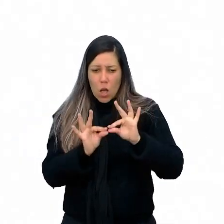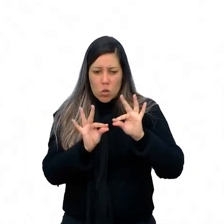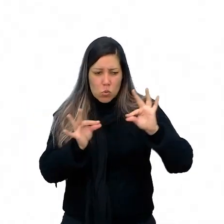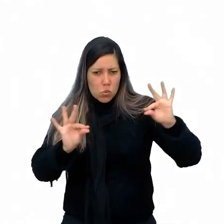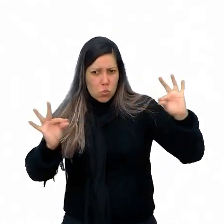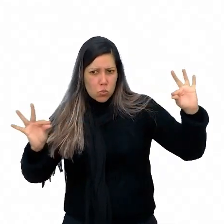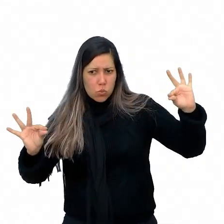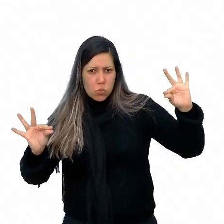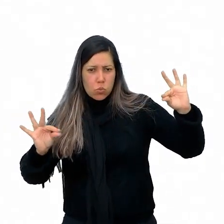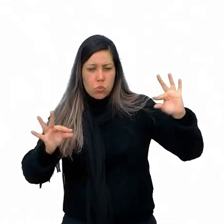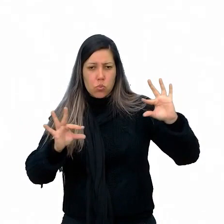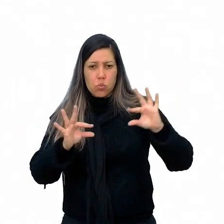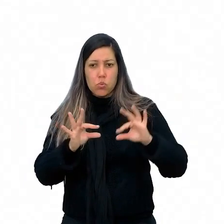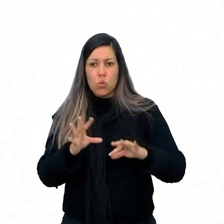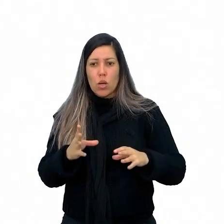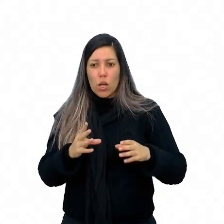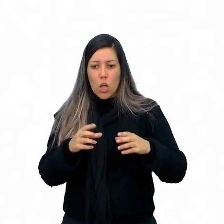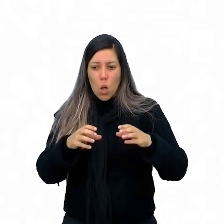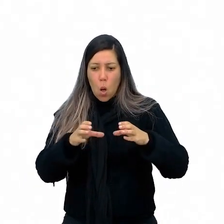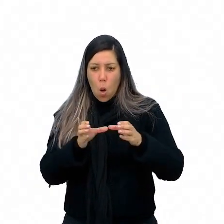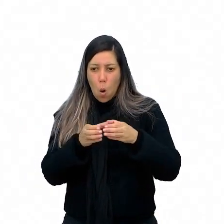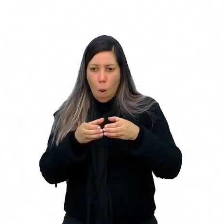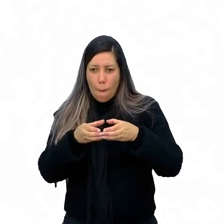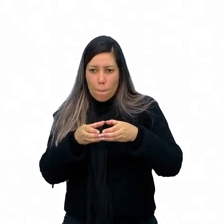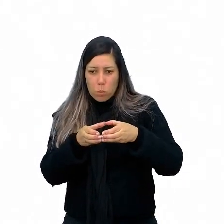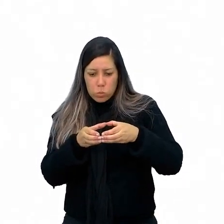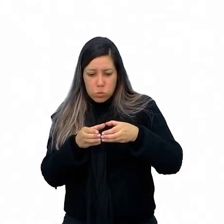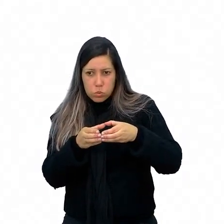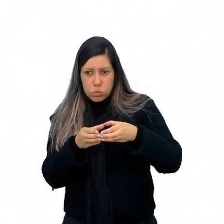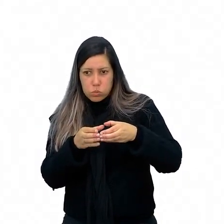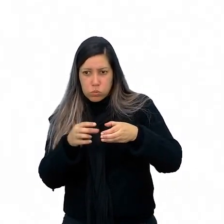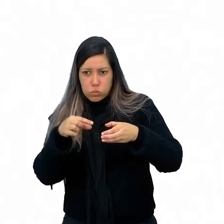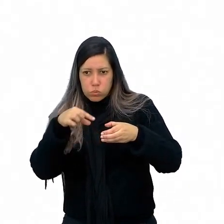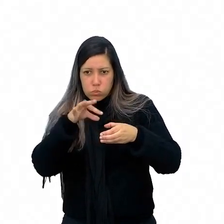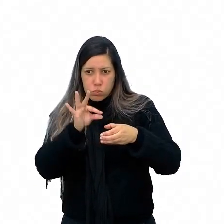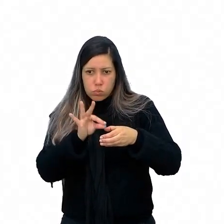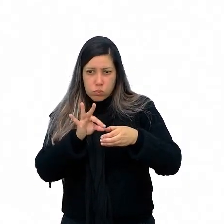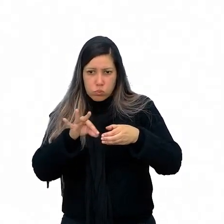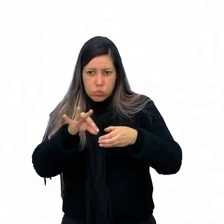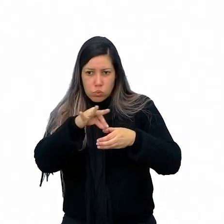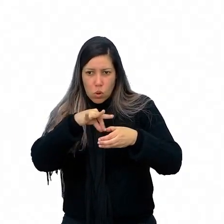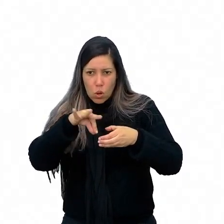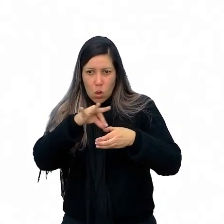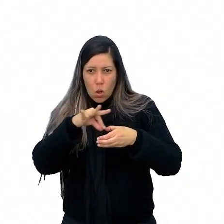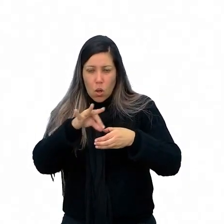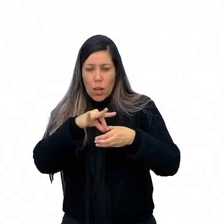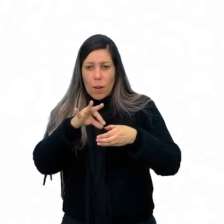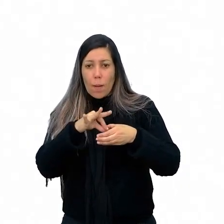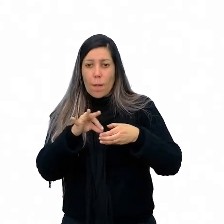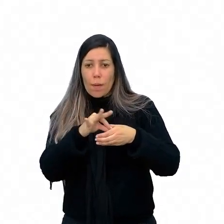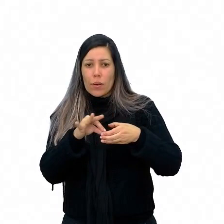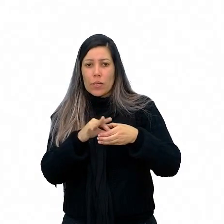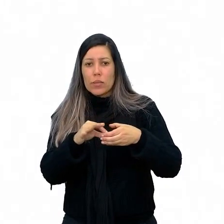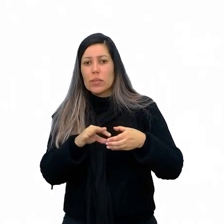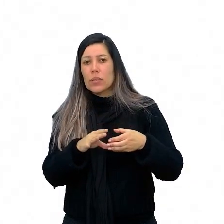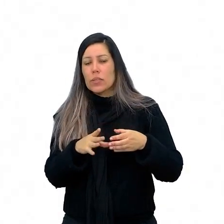objeto de conhecimento volume de prismas e cilindros, tá certo? E a habilidade é a